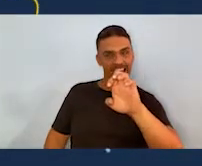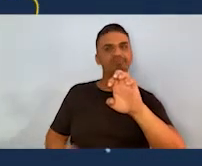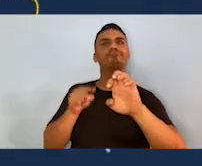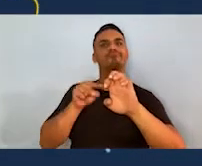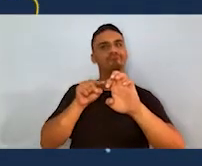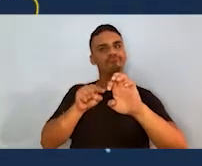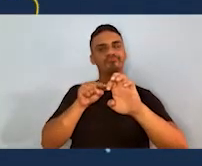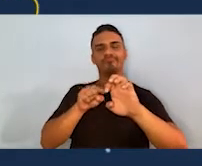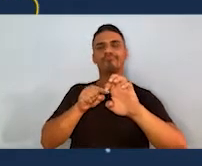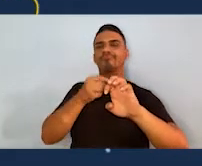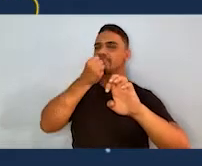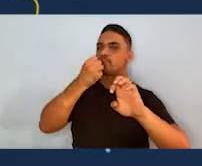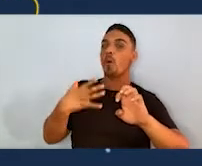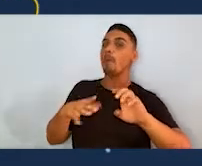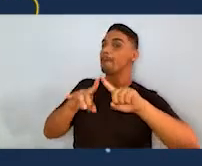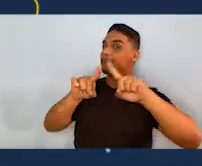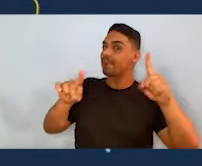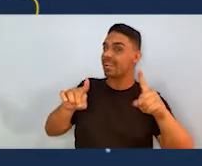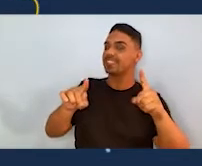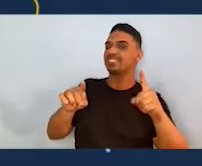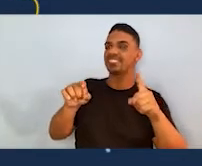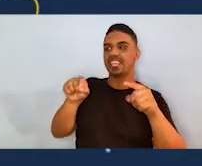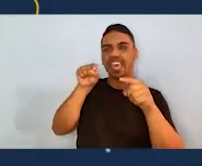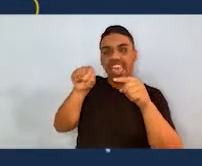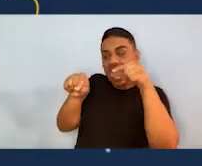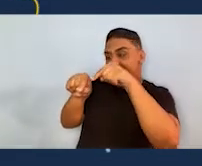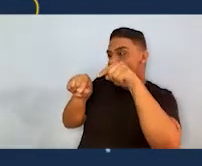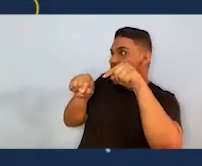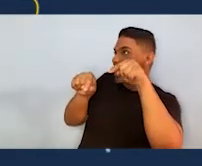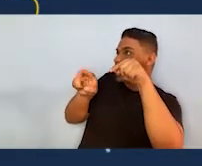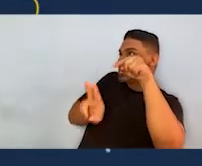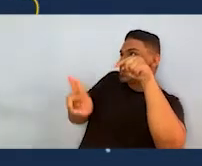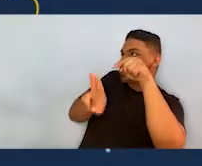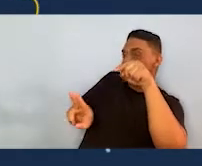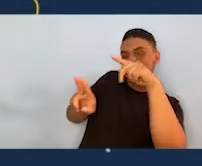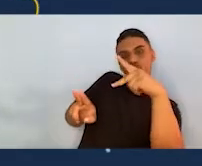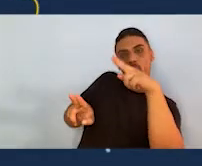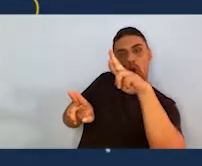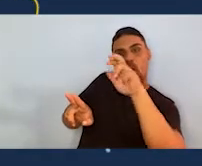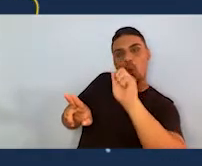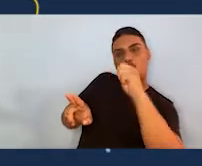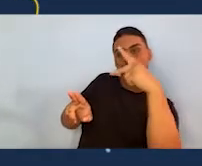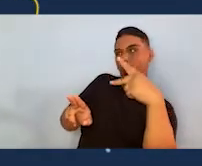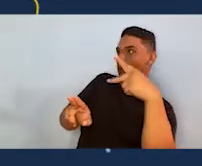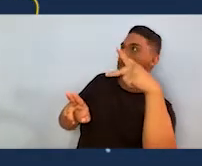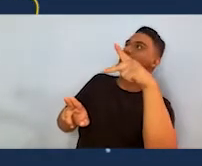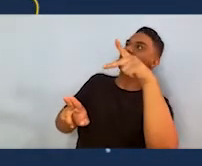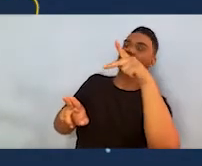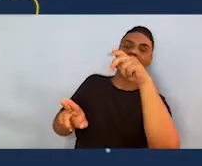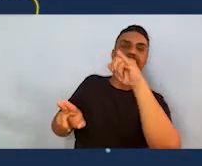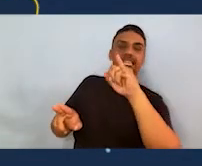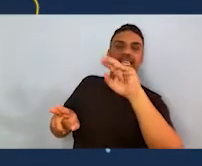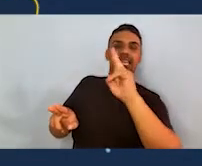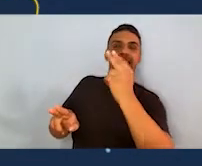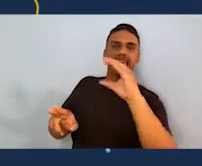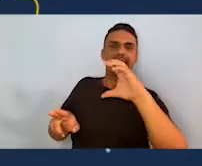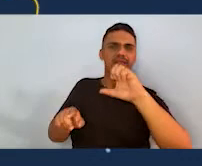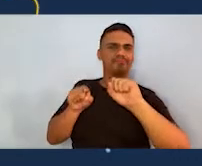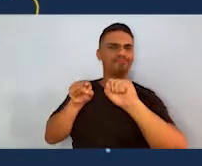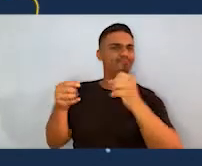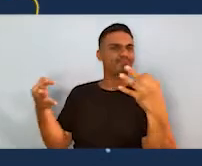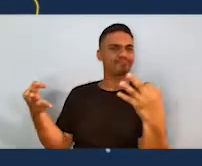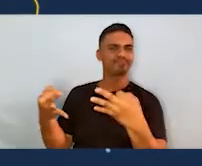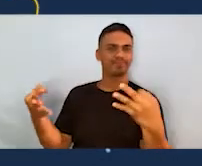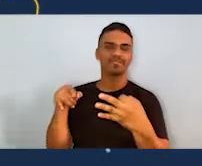melhor, mas eu uso o Graphics Gale porque além dele ser free, eu já tenho muito projeto nele. Eu pretendo migrar